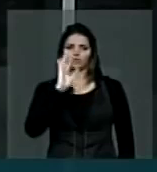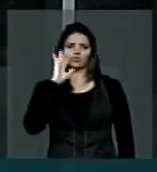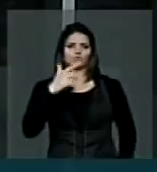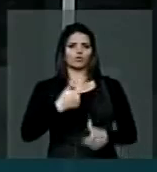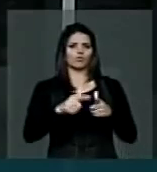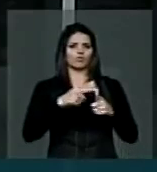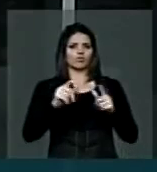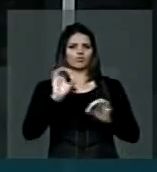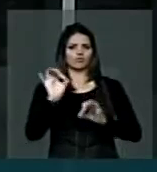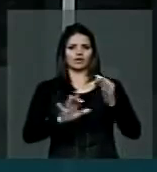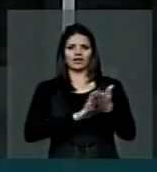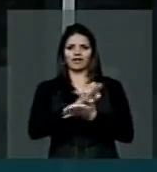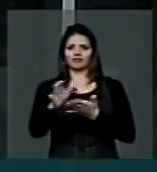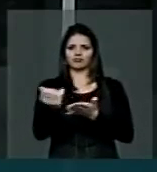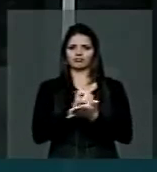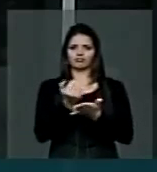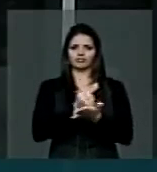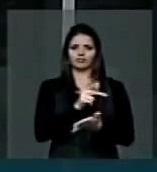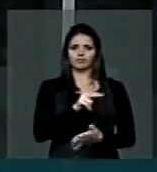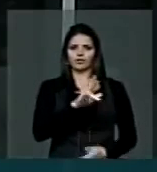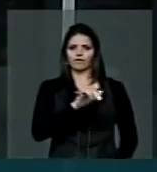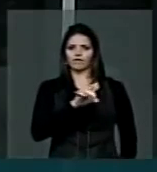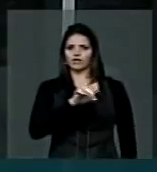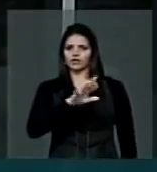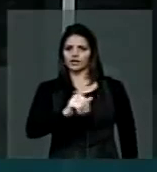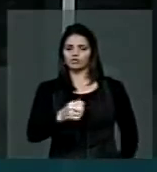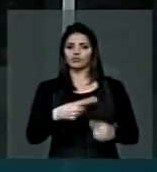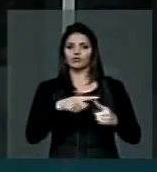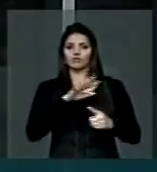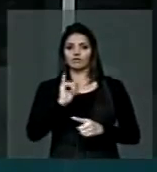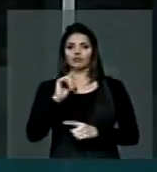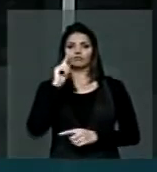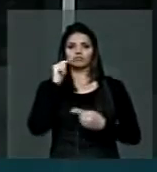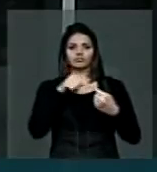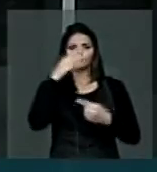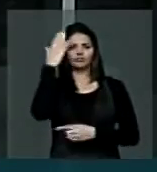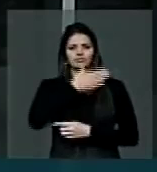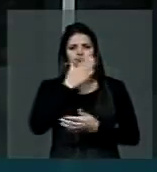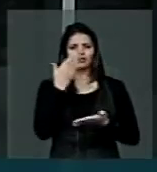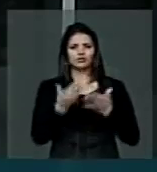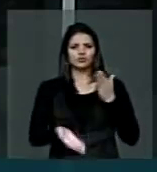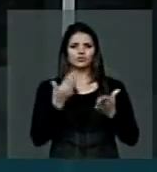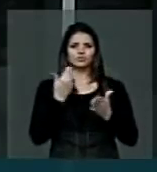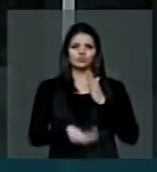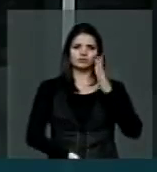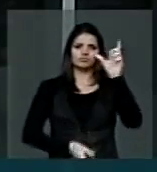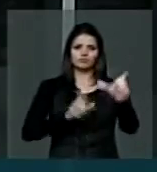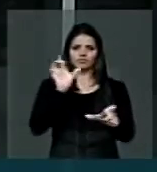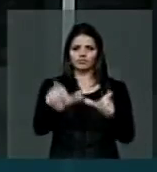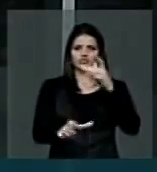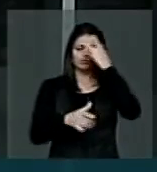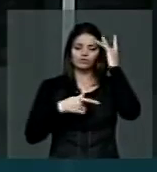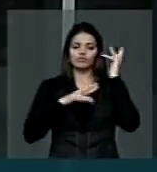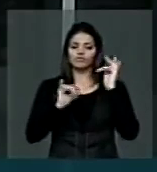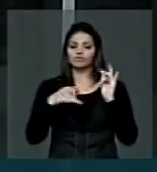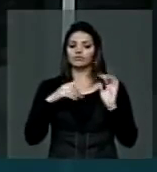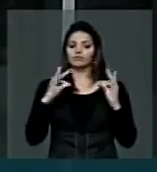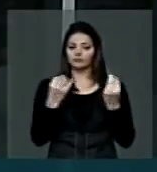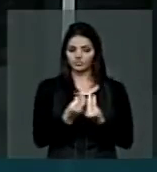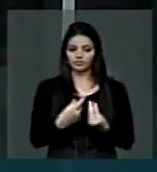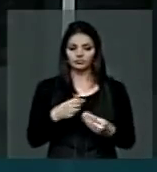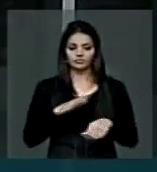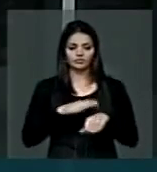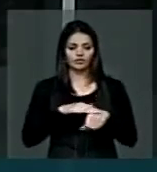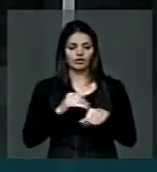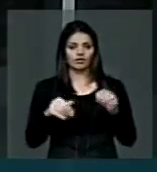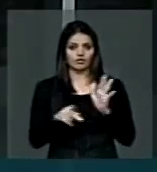de fluxo de caixa da Previdência, ainda que ele faz sérios prejuízos a esses contribuintes. Esse considerar o fator de